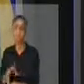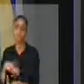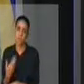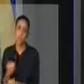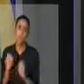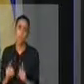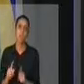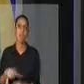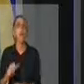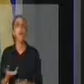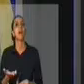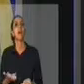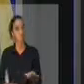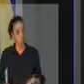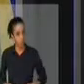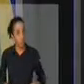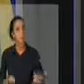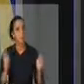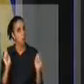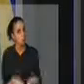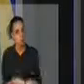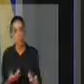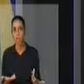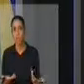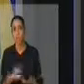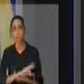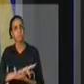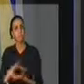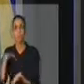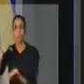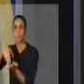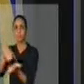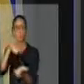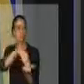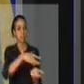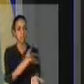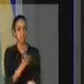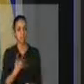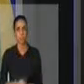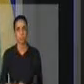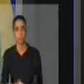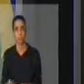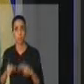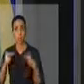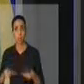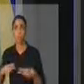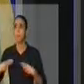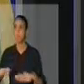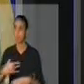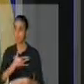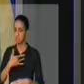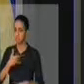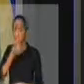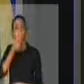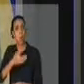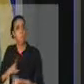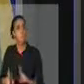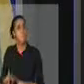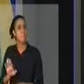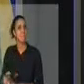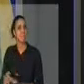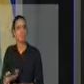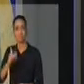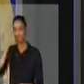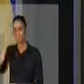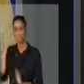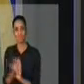tratamento pode e é disponibilizado em grandes centros. A política de descentralização do Ministério é muito bem-vinda, mas até que ela